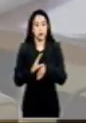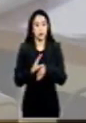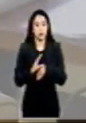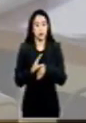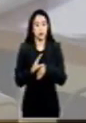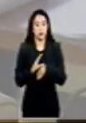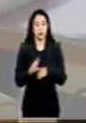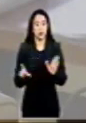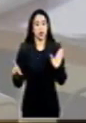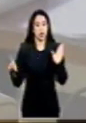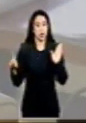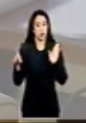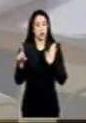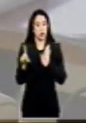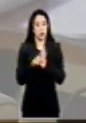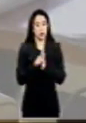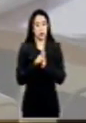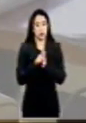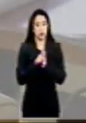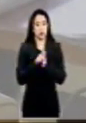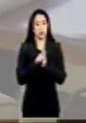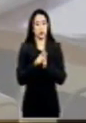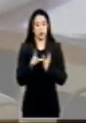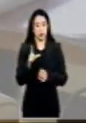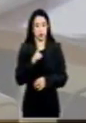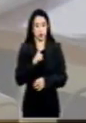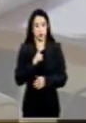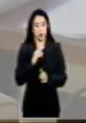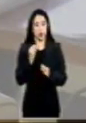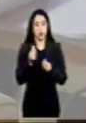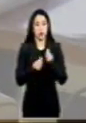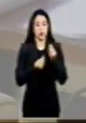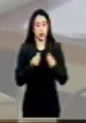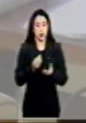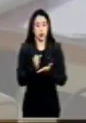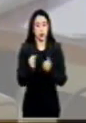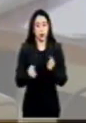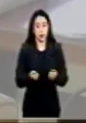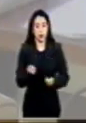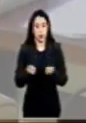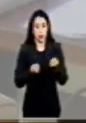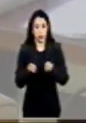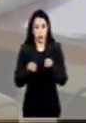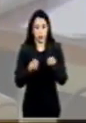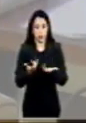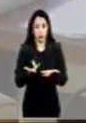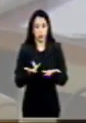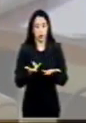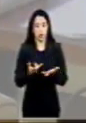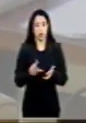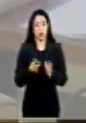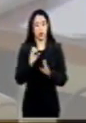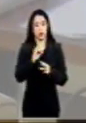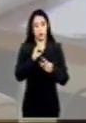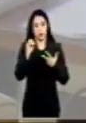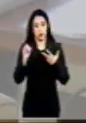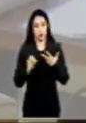a legitimadora dos instrumentos de controle recíproco entre os poderes.